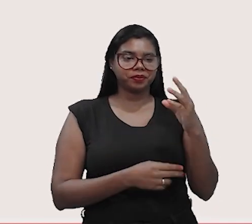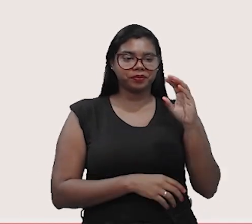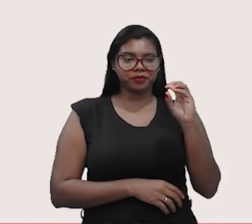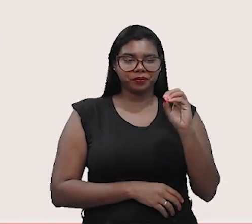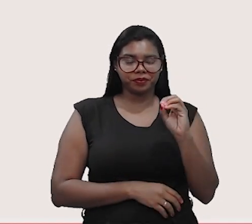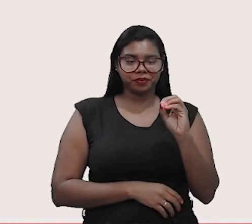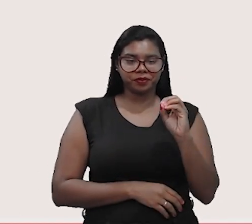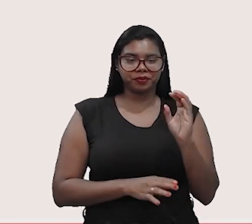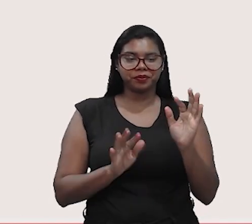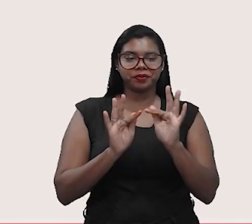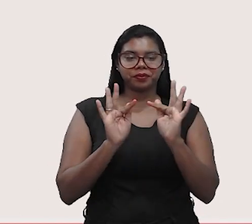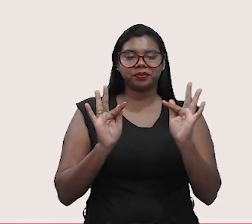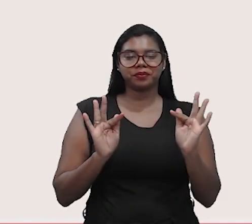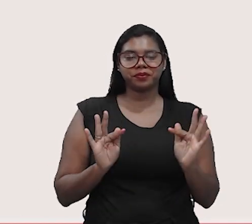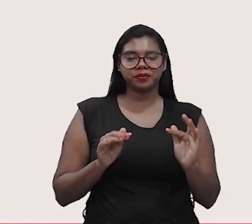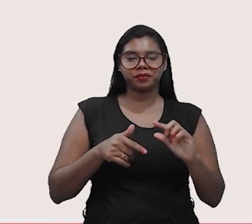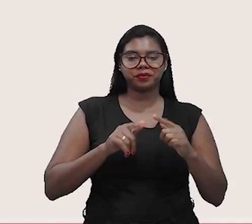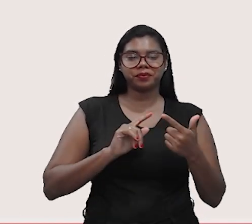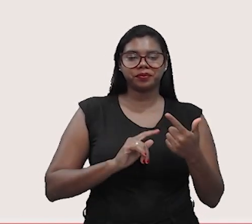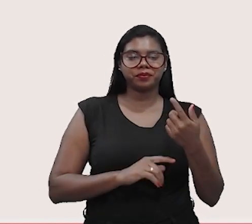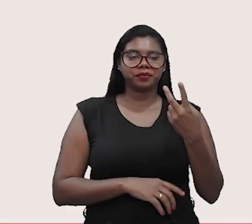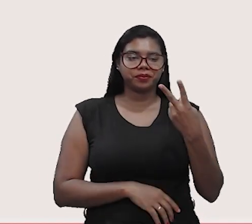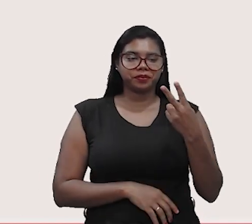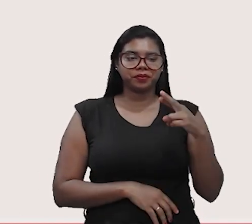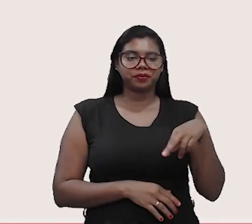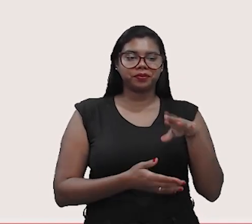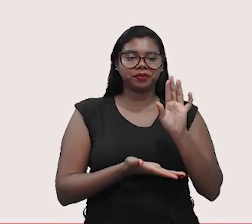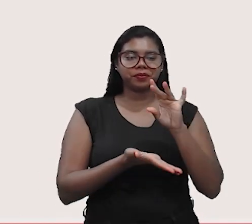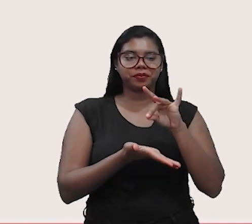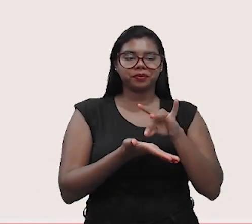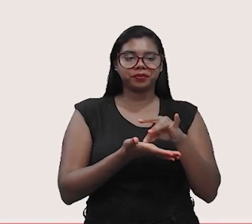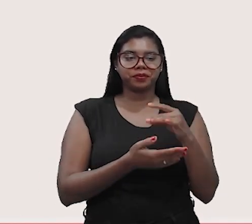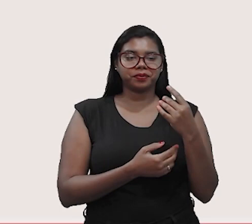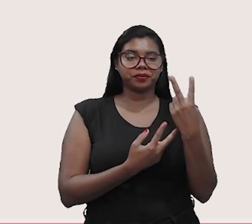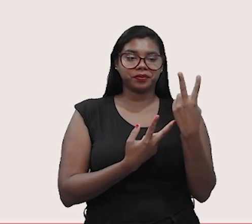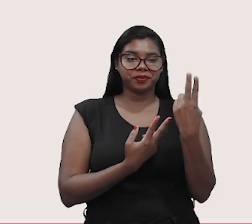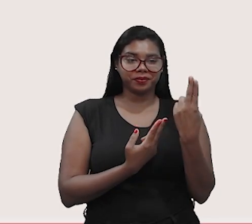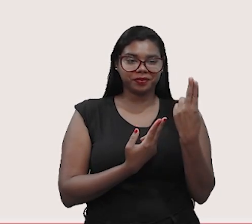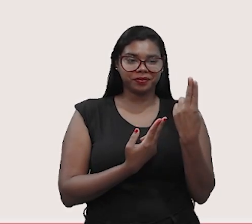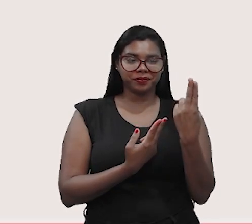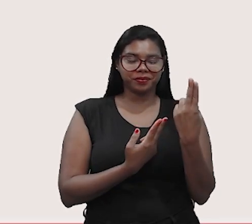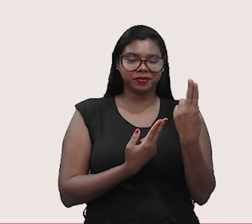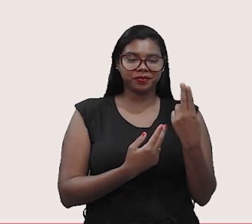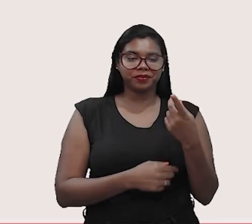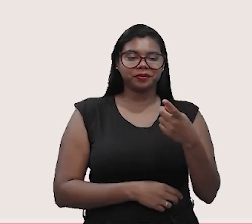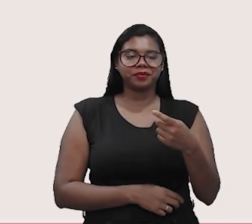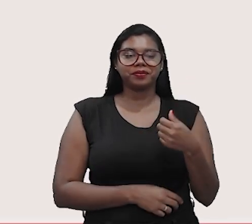terá duas raízes reais iguais, ou seja, x1 e x2